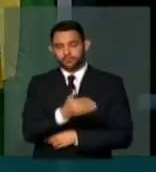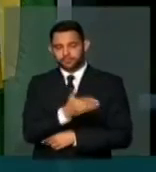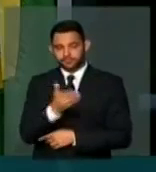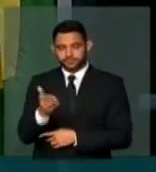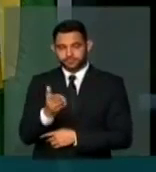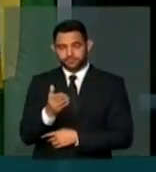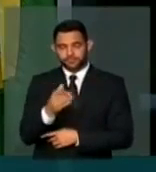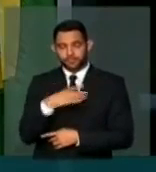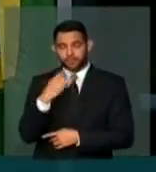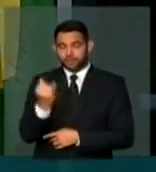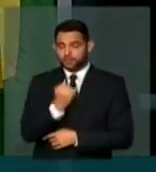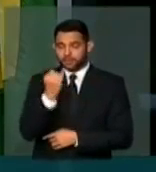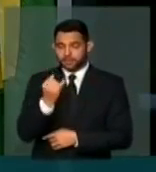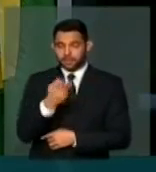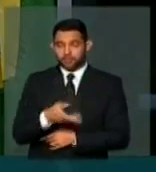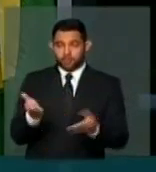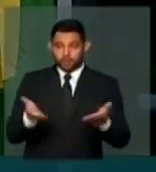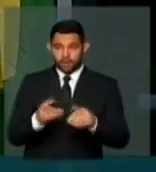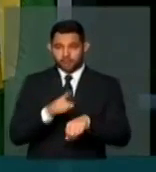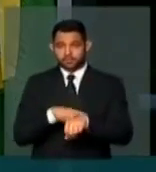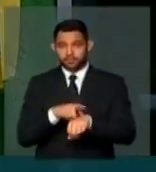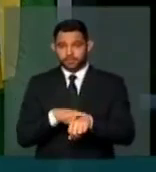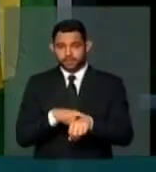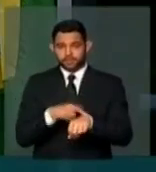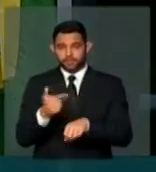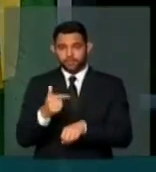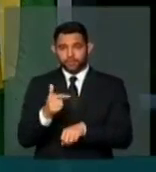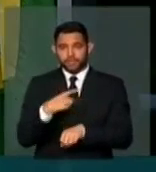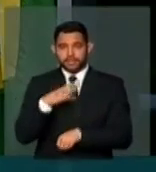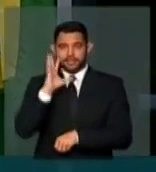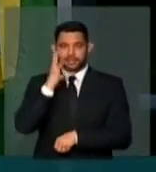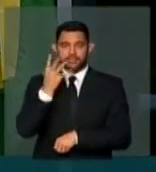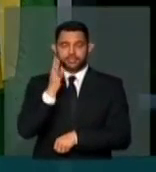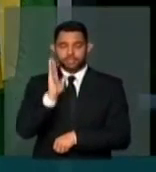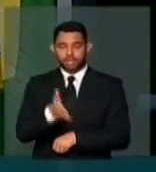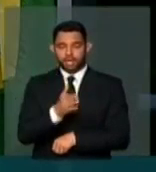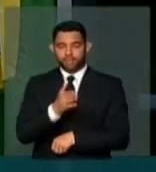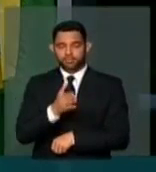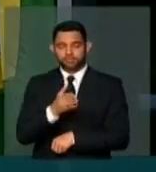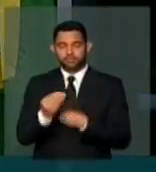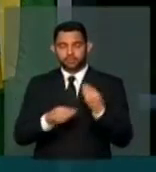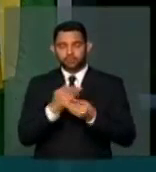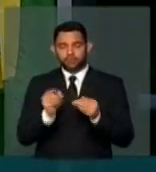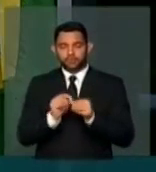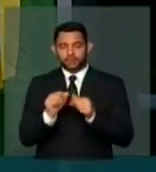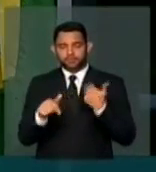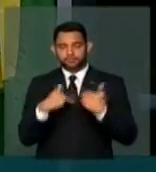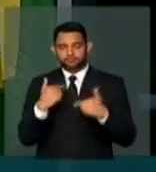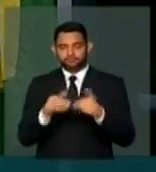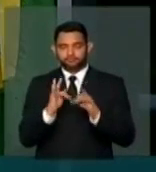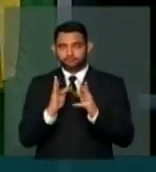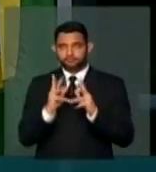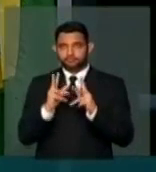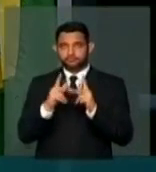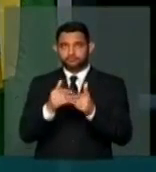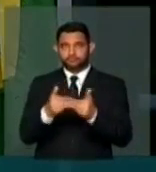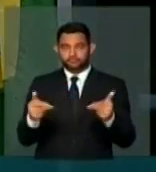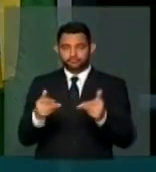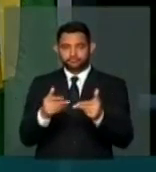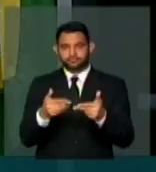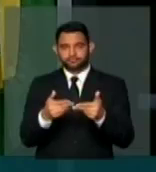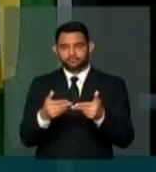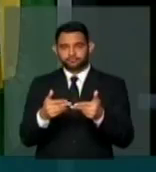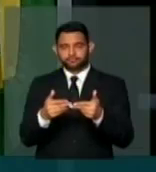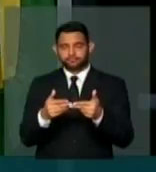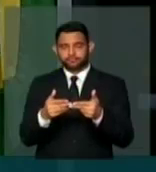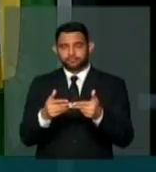gerações. O importante nesse momento não é decidir desde já como lidar com todas essas